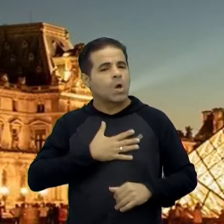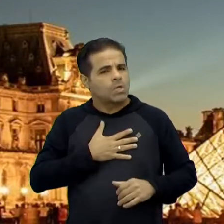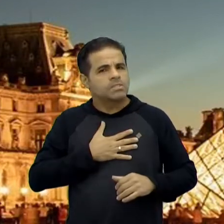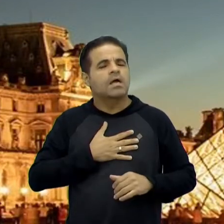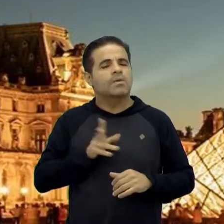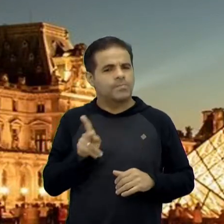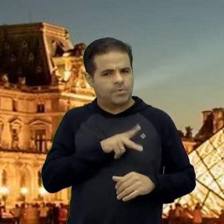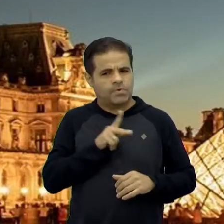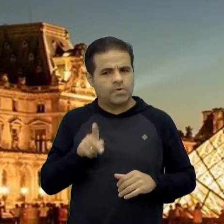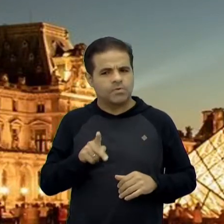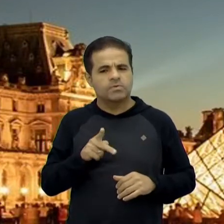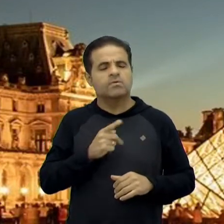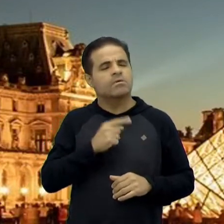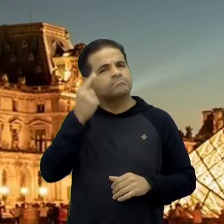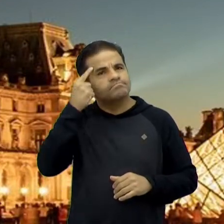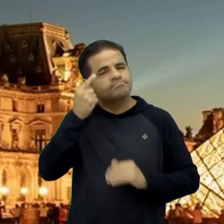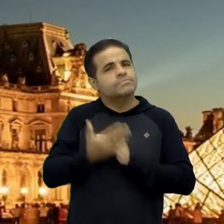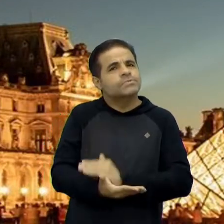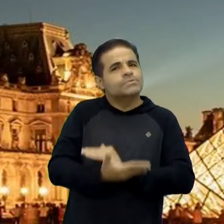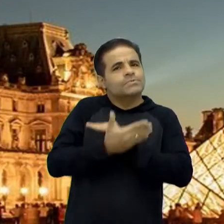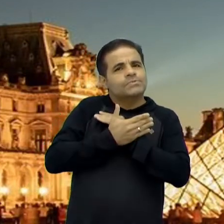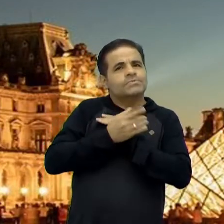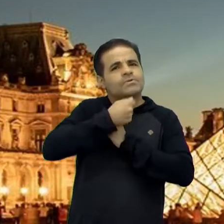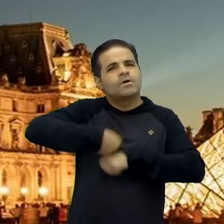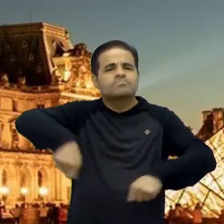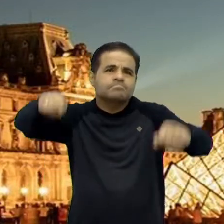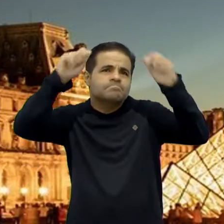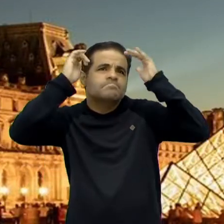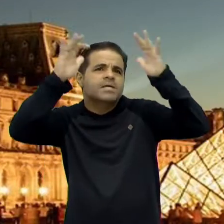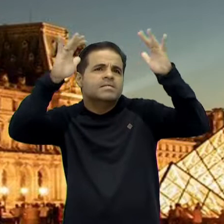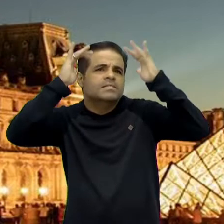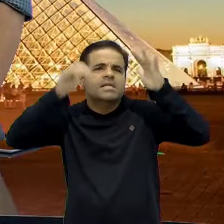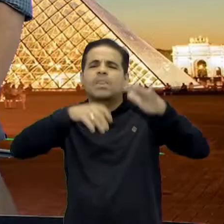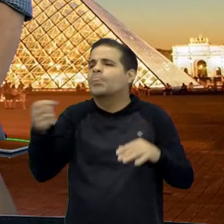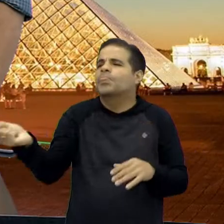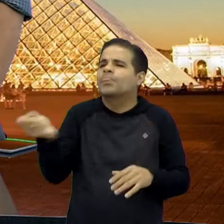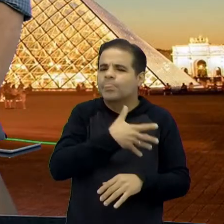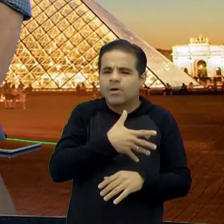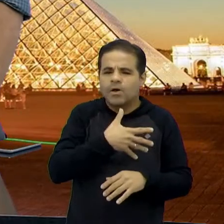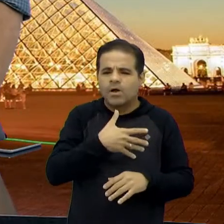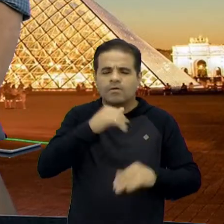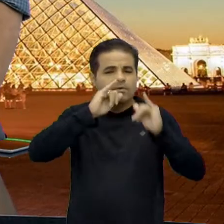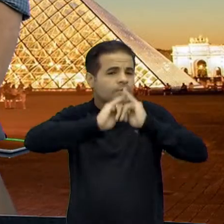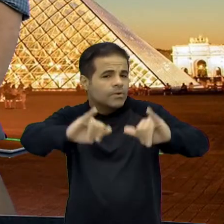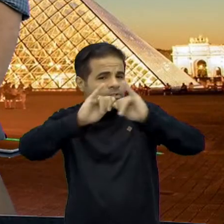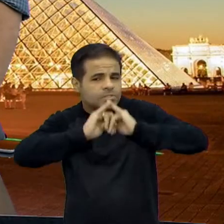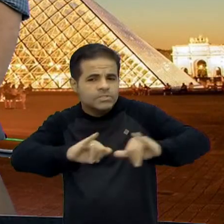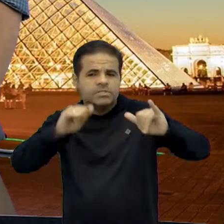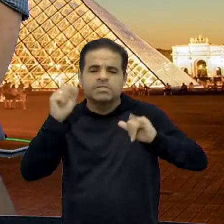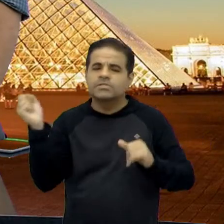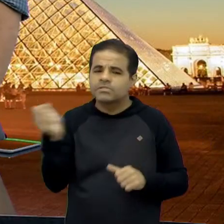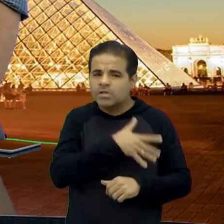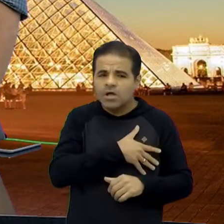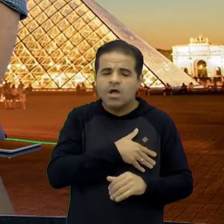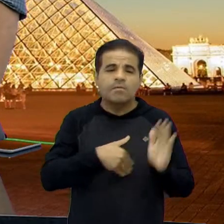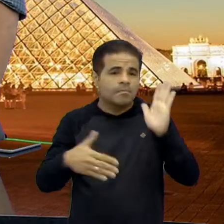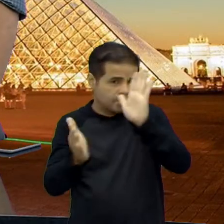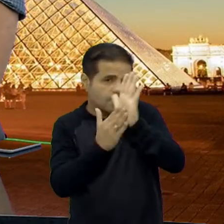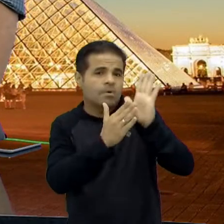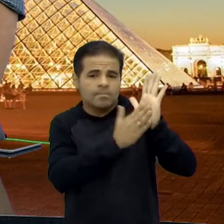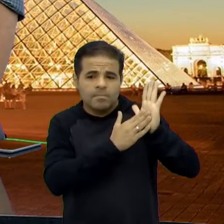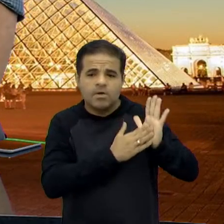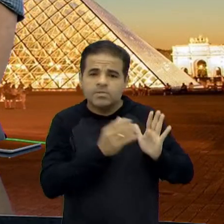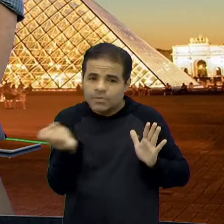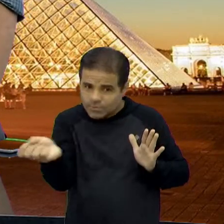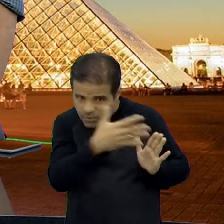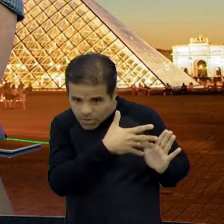da fala do professor, né? Que faz a gente pensar um pouquinho. O que é novo, né? As notícias são novas, as situações são novas, as propostas são novas,